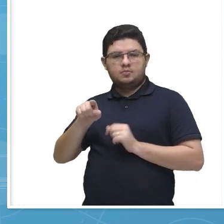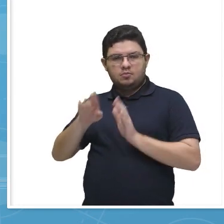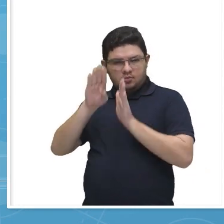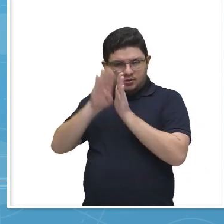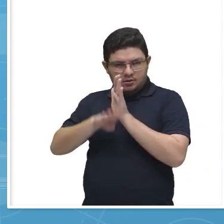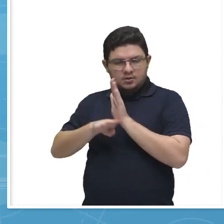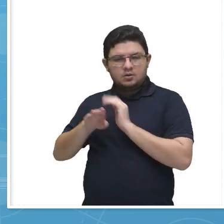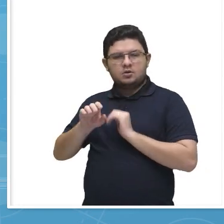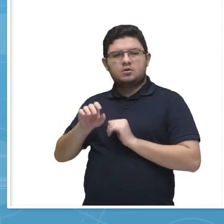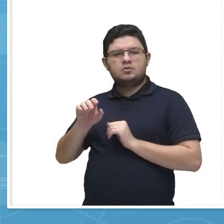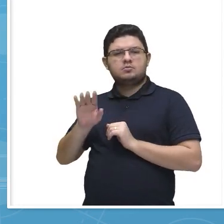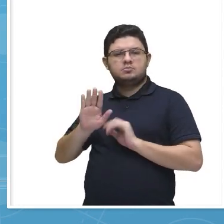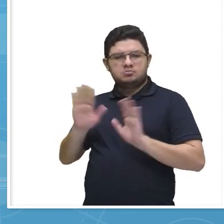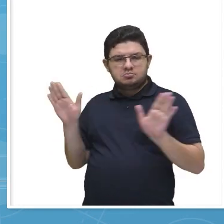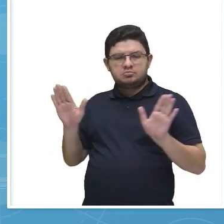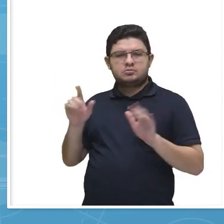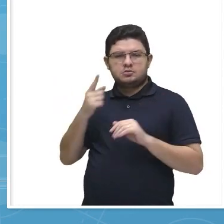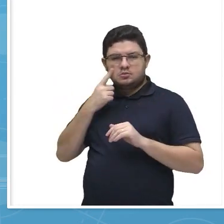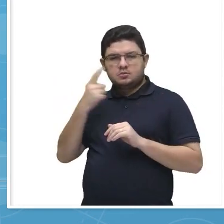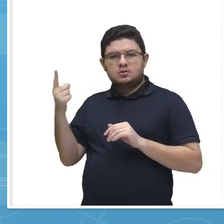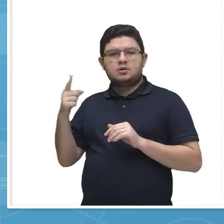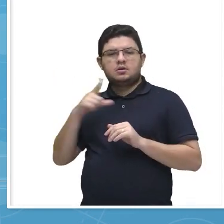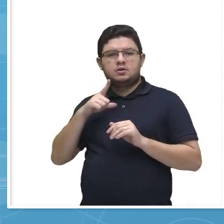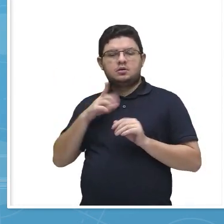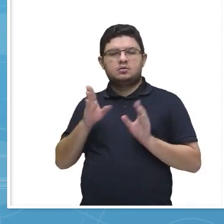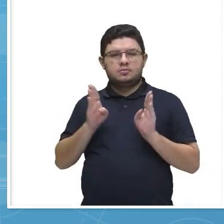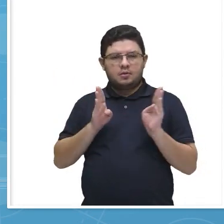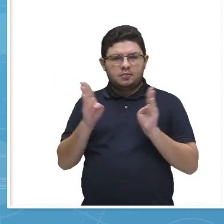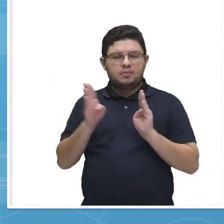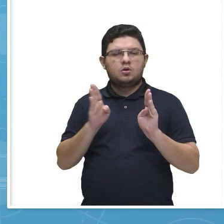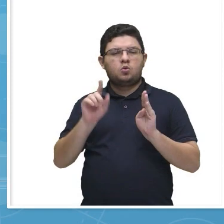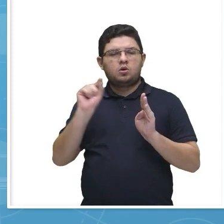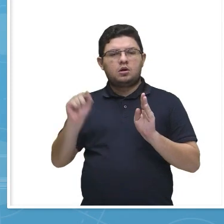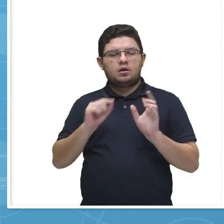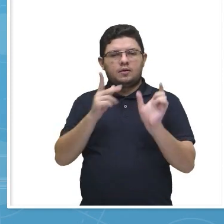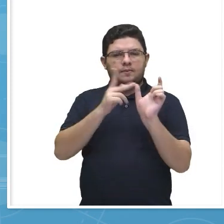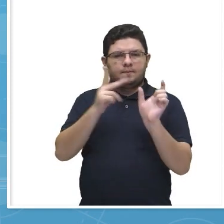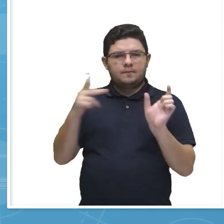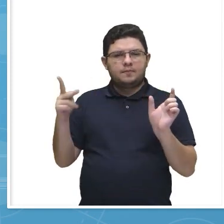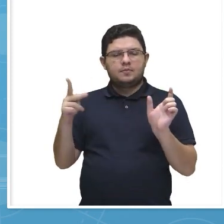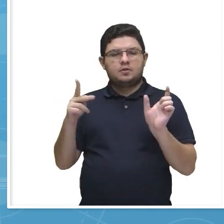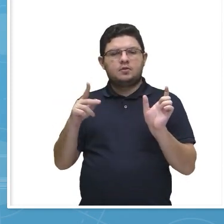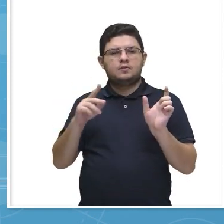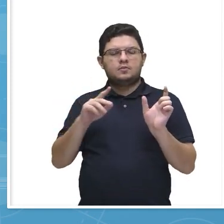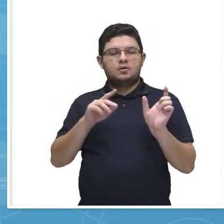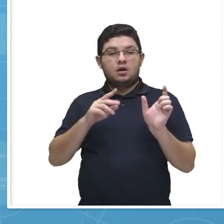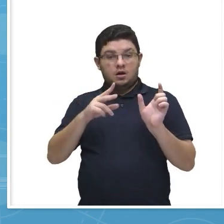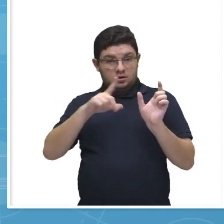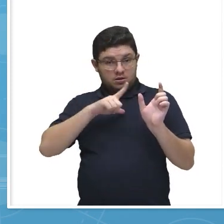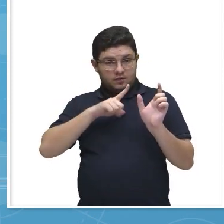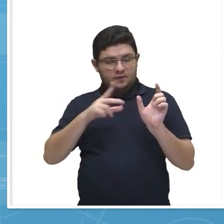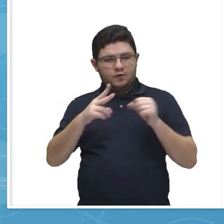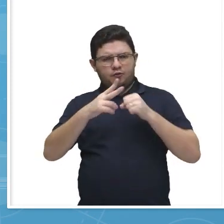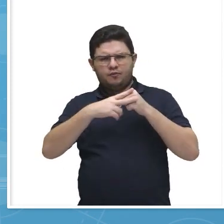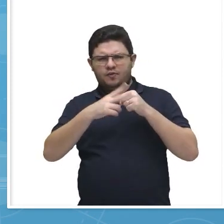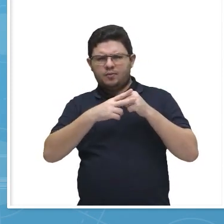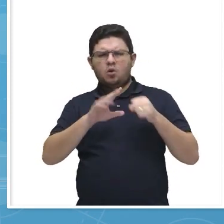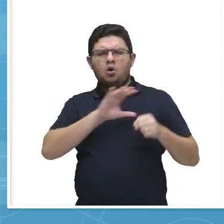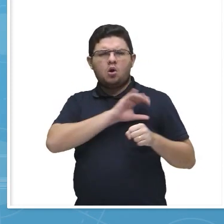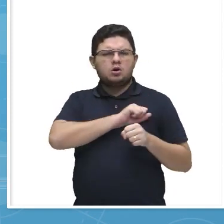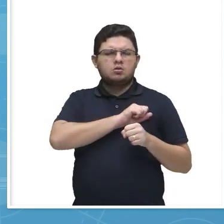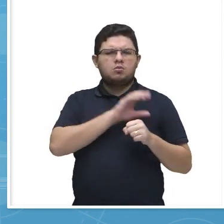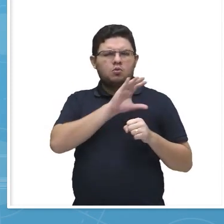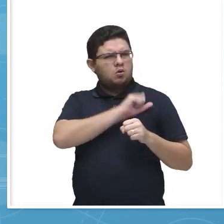nos referimos, retirou o que sobra aqui, predicado. Verbo gostar. Ó, quem gosta, gosta